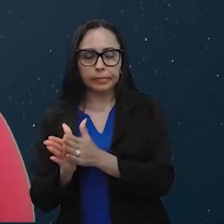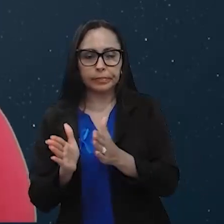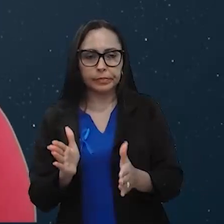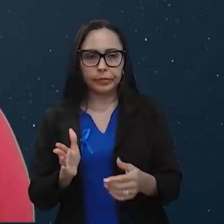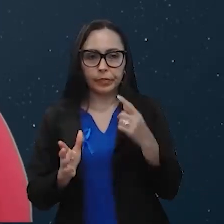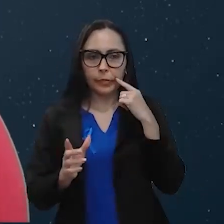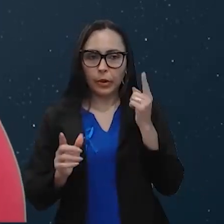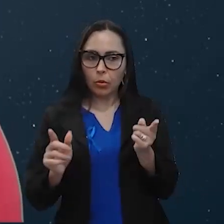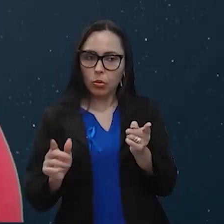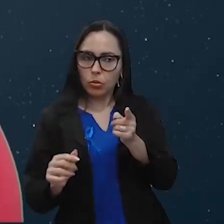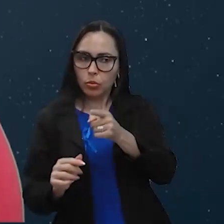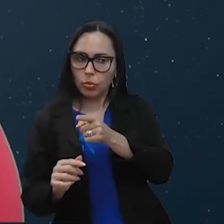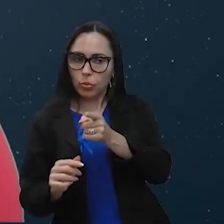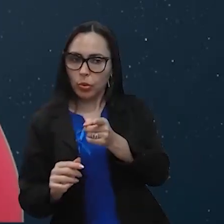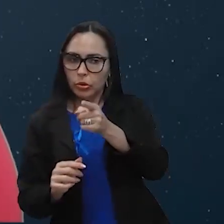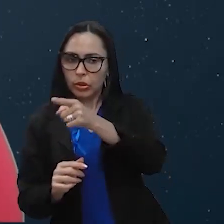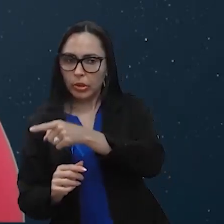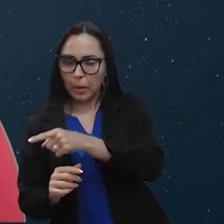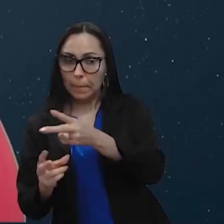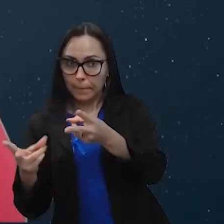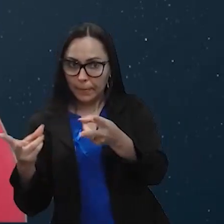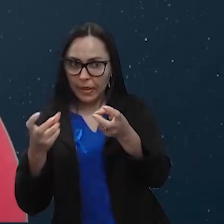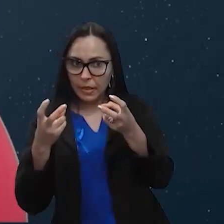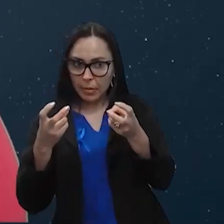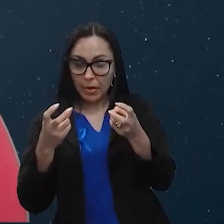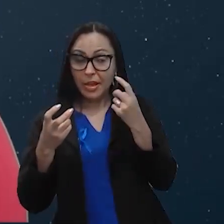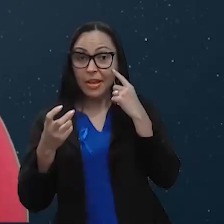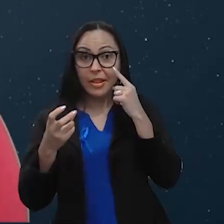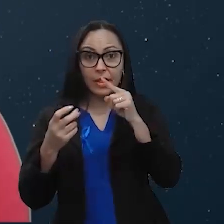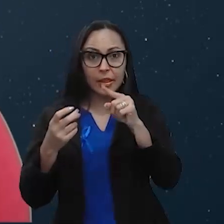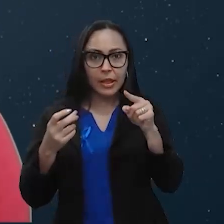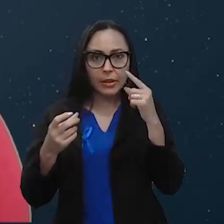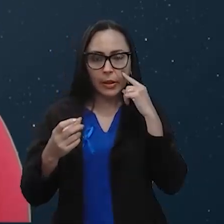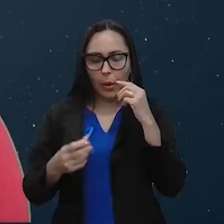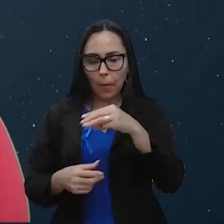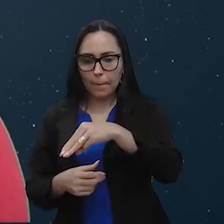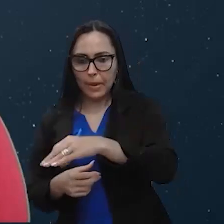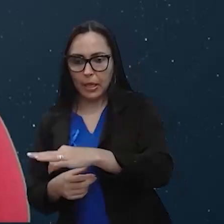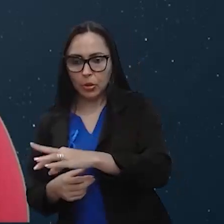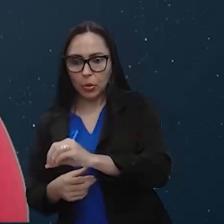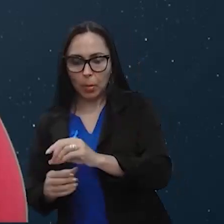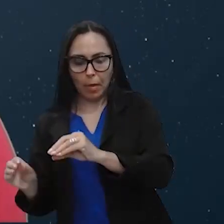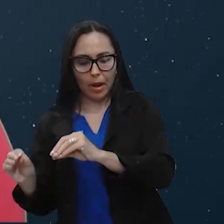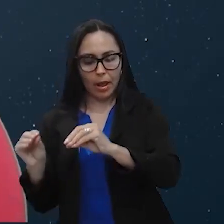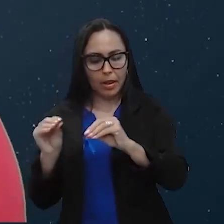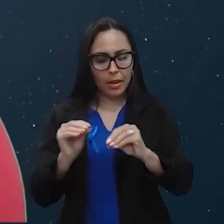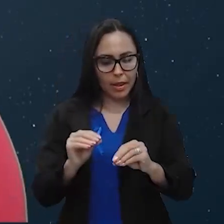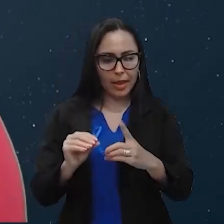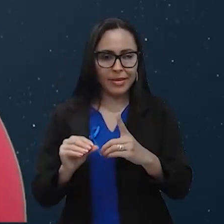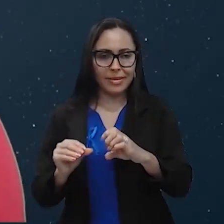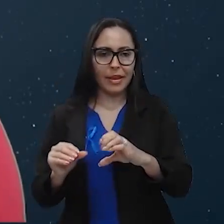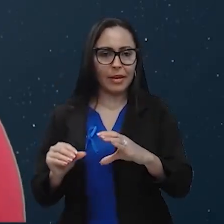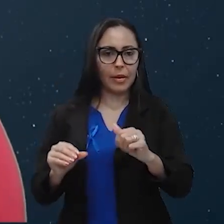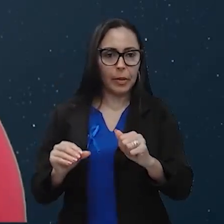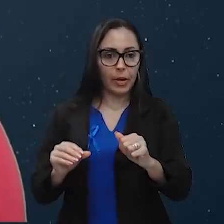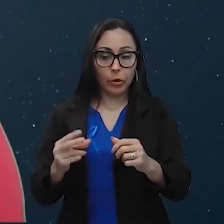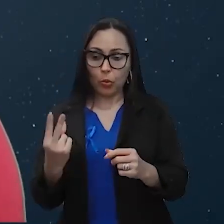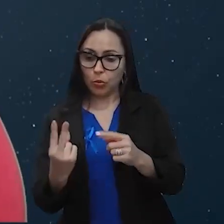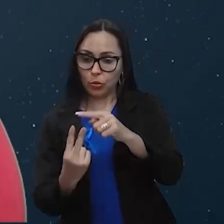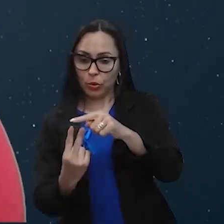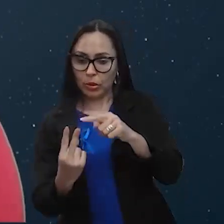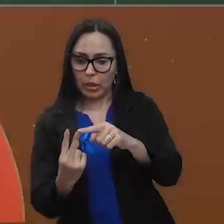vez. Tu percebe isso? Então, vê, do metro para o decâmetro, eu tenho 2 casas decimais, acrescentando 2 zeros ali,